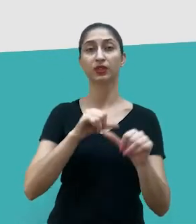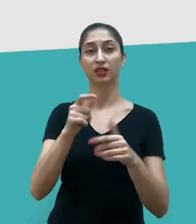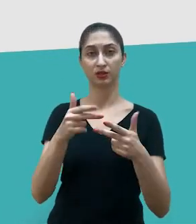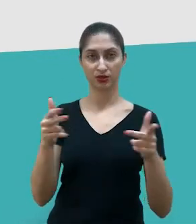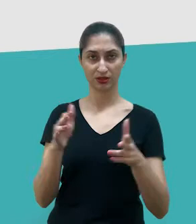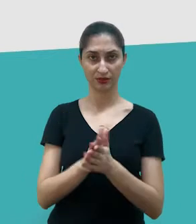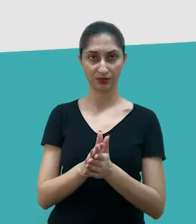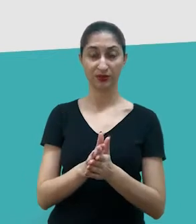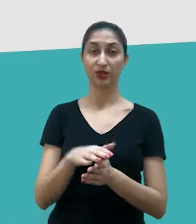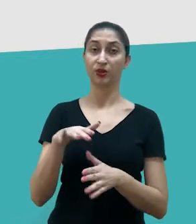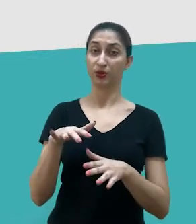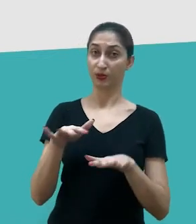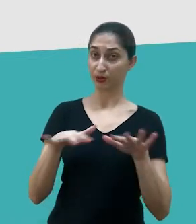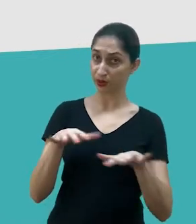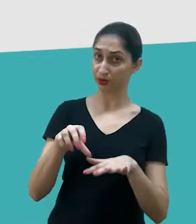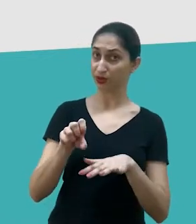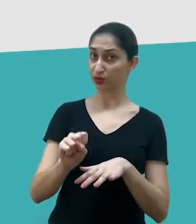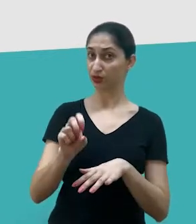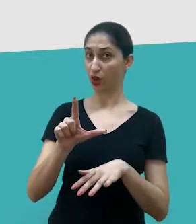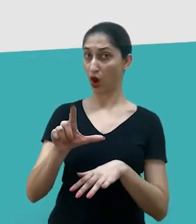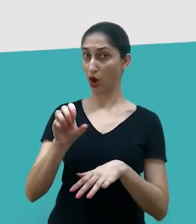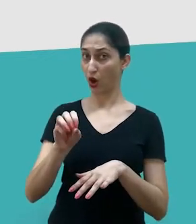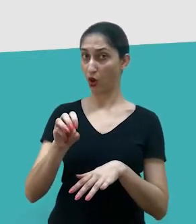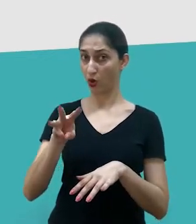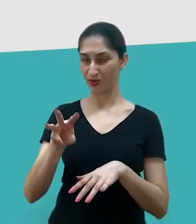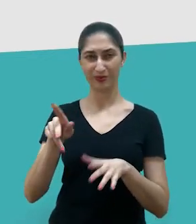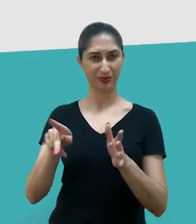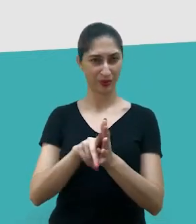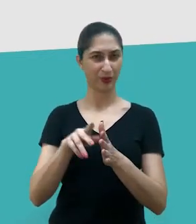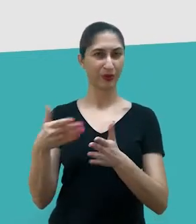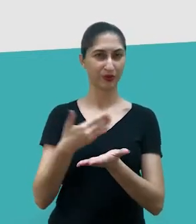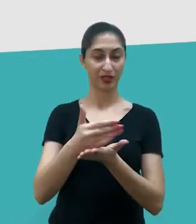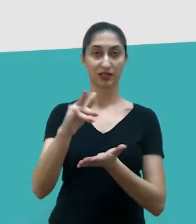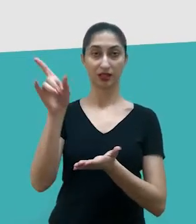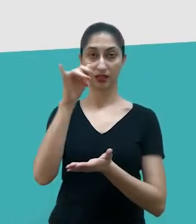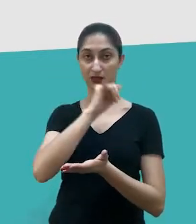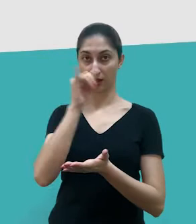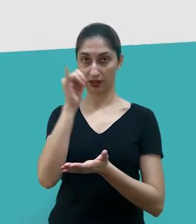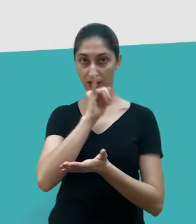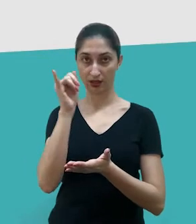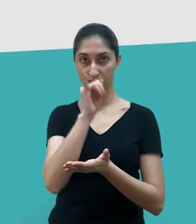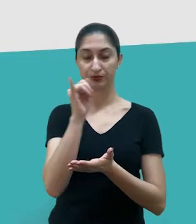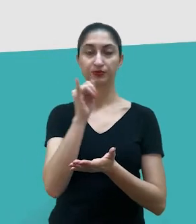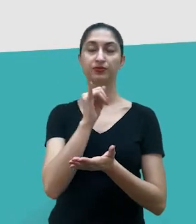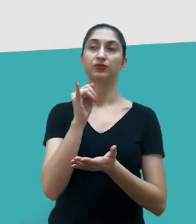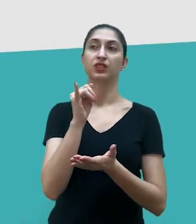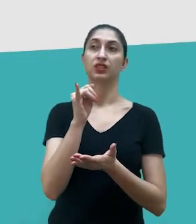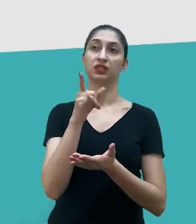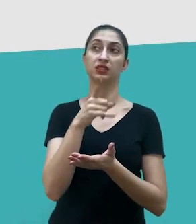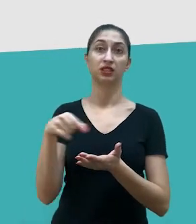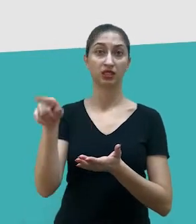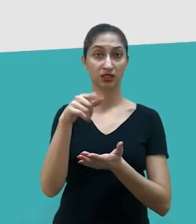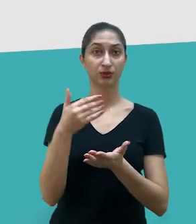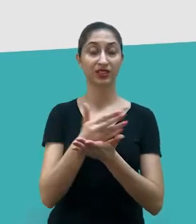O movimento Slow, que é um movimento que veio para a roupa, começou na Itália, onde eles